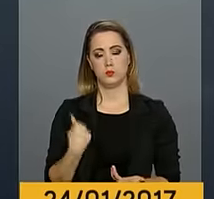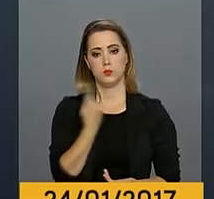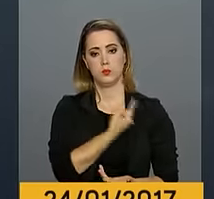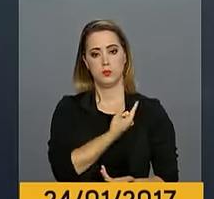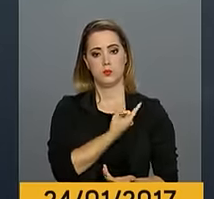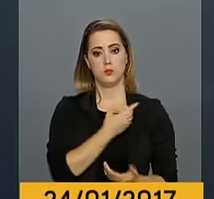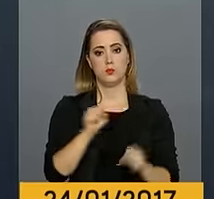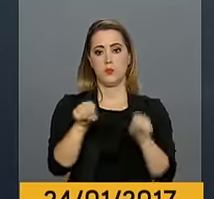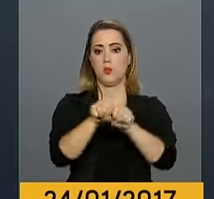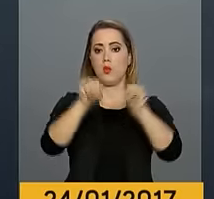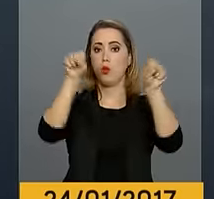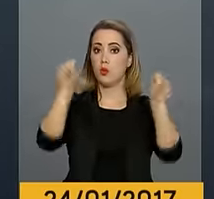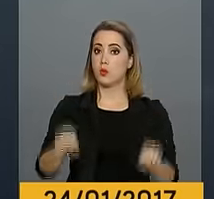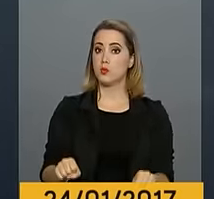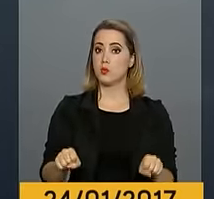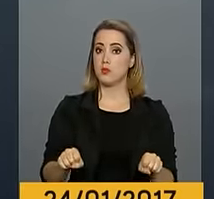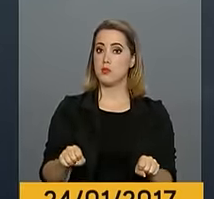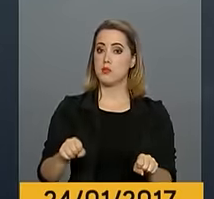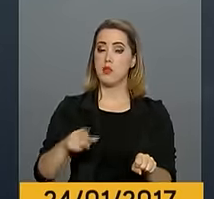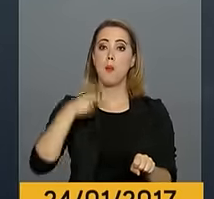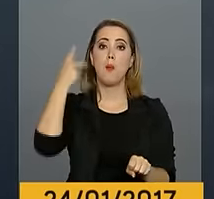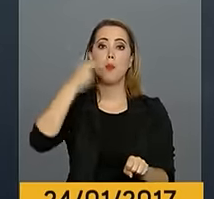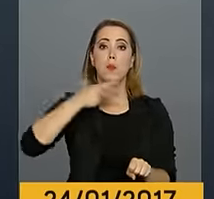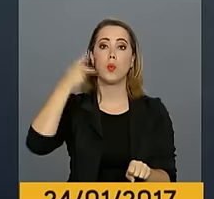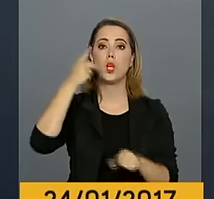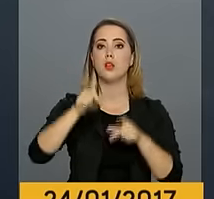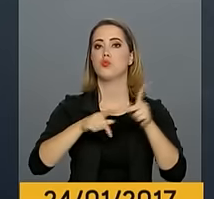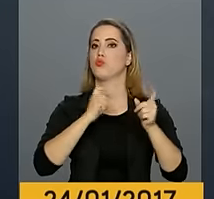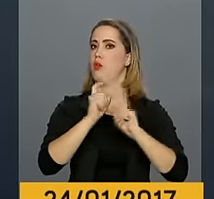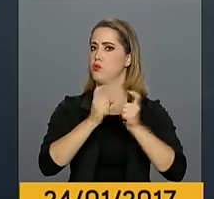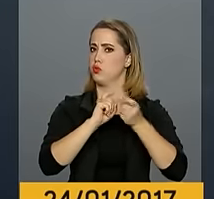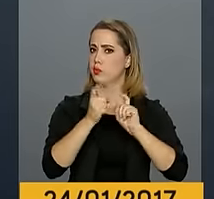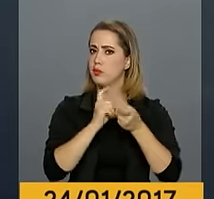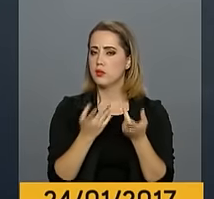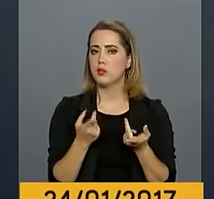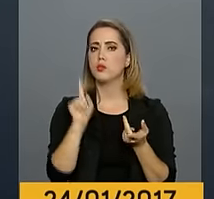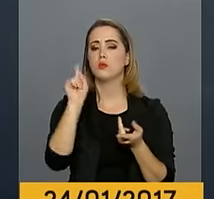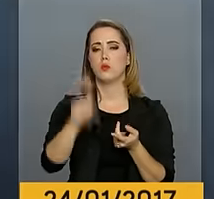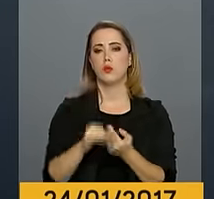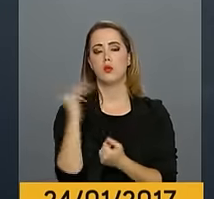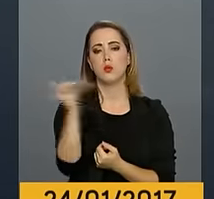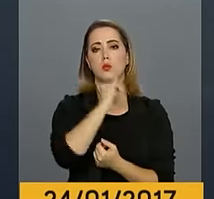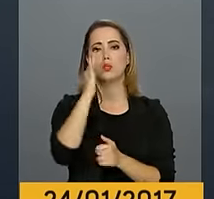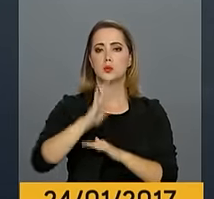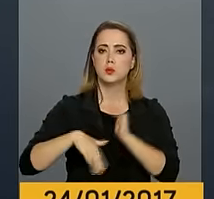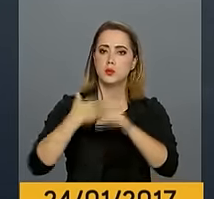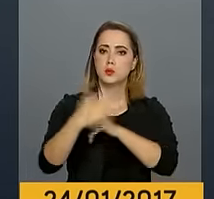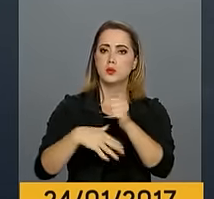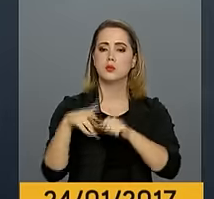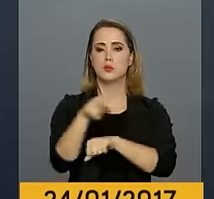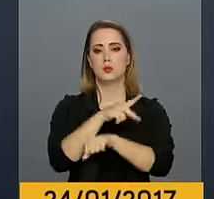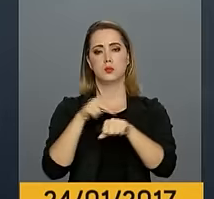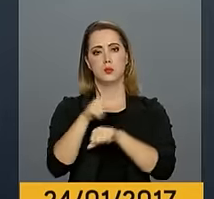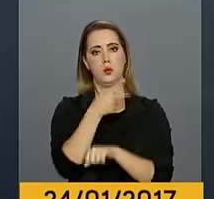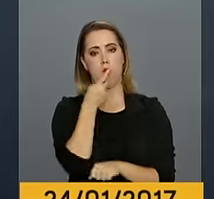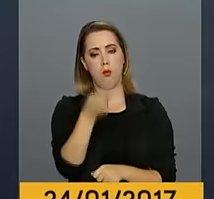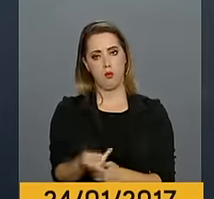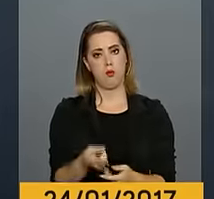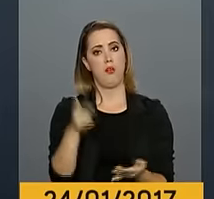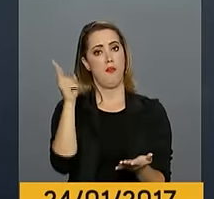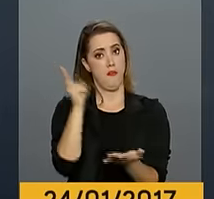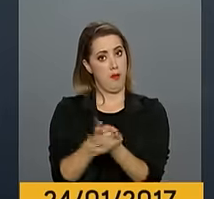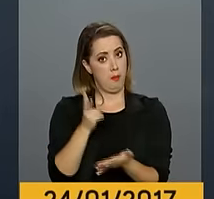no nosso sistema político-administrativo e como ele é fundamental para o desenvolvimento do país. Eu diria mesmo, quando